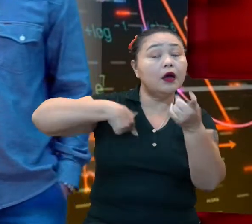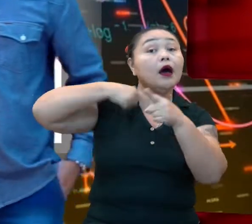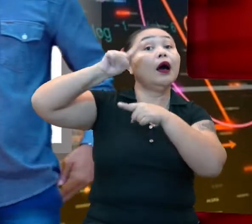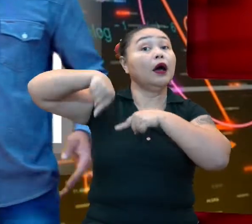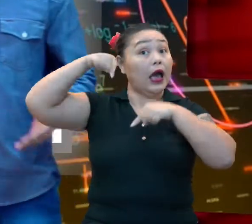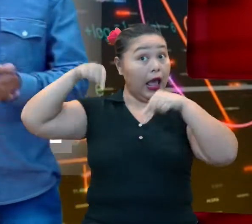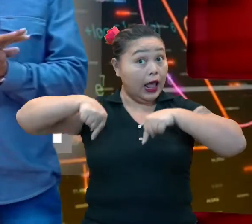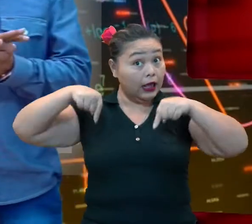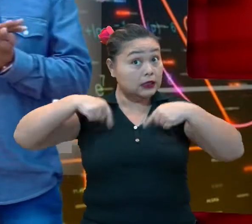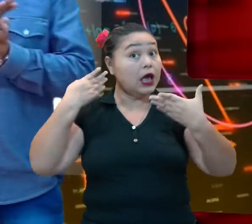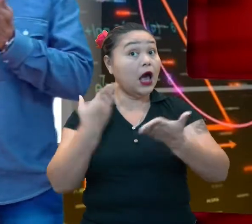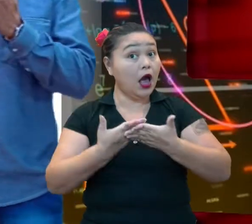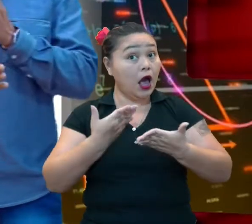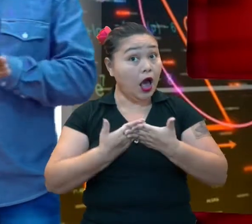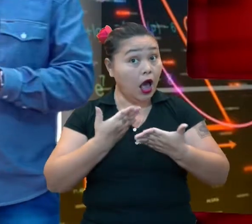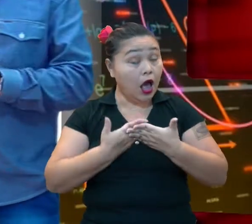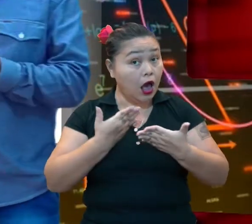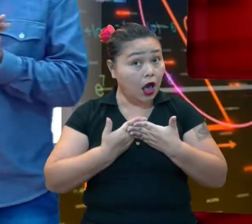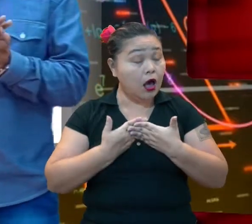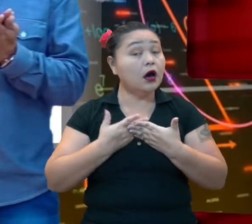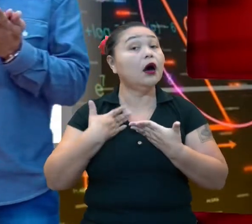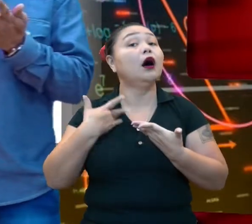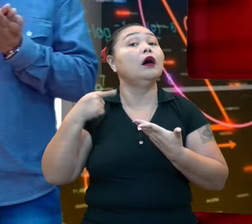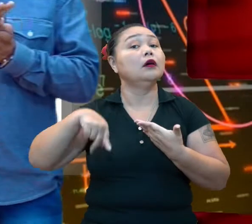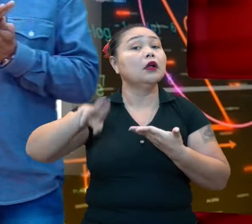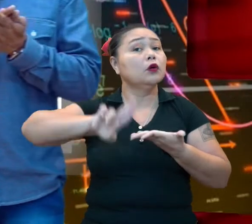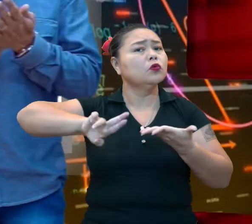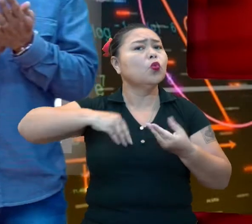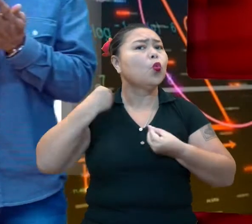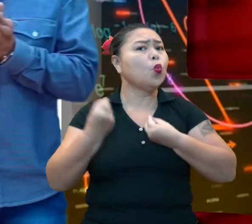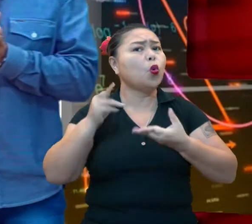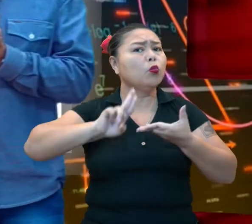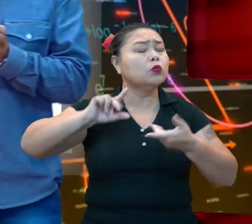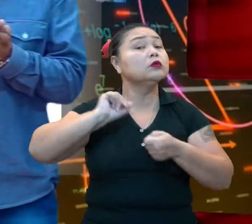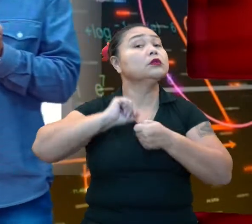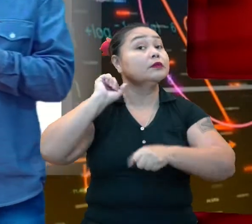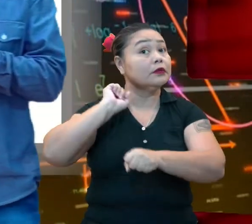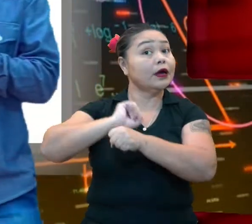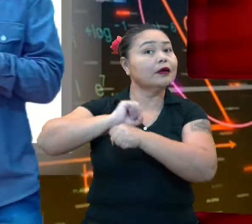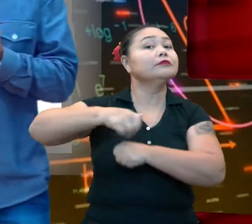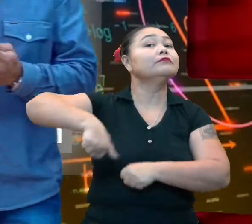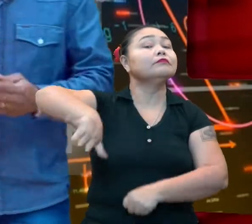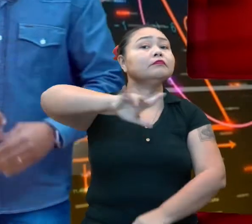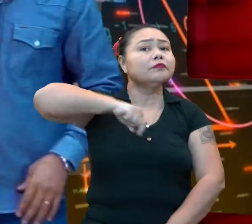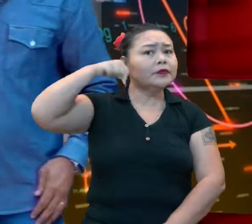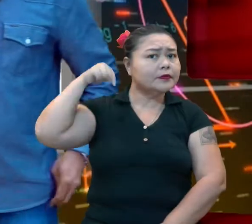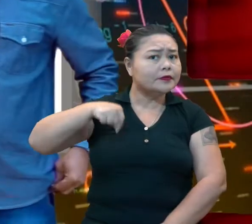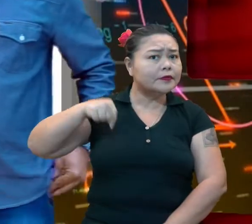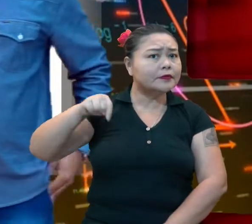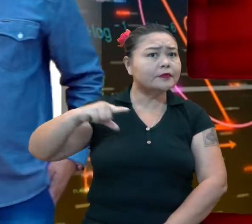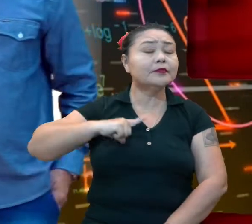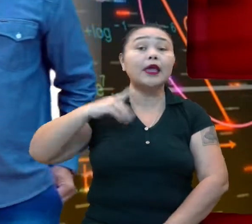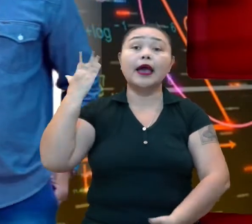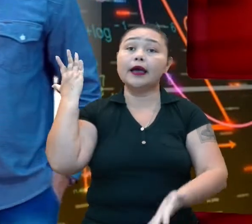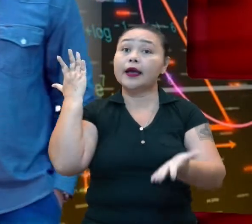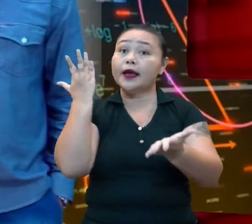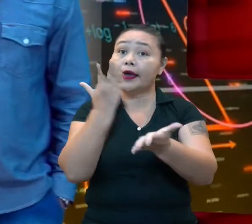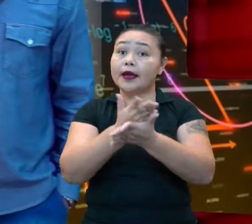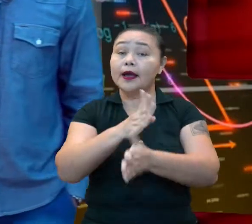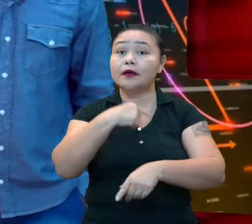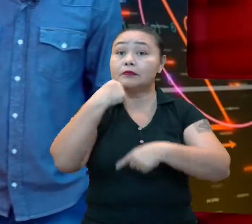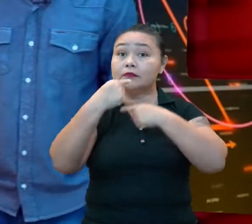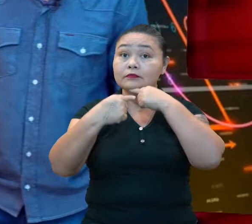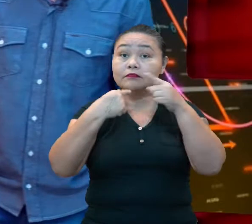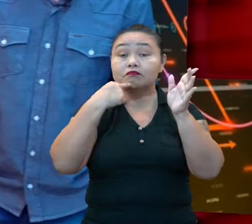aula de aplicações é que a galera fica esperando, fica esperando mesmo. Por quê? Porque é aqui que a gente mata a dúvida. E mostra o